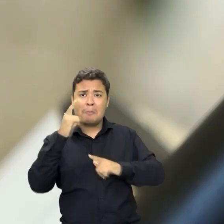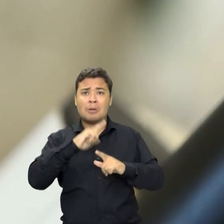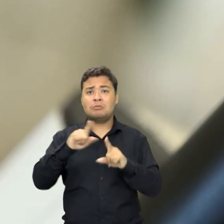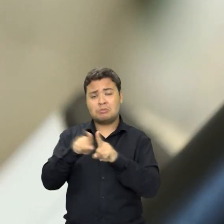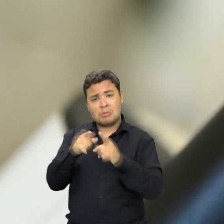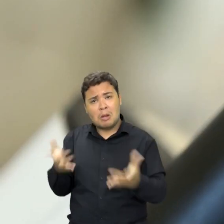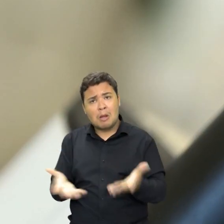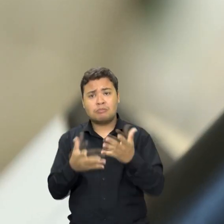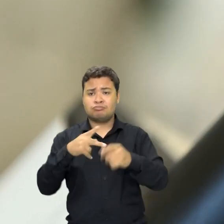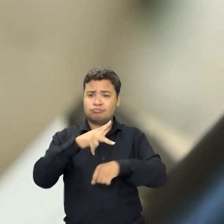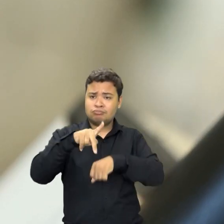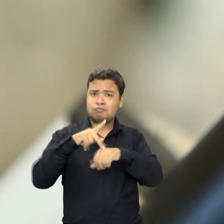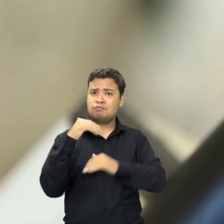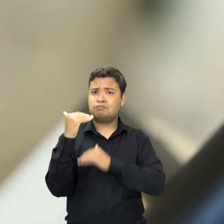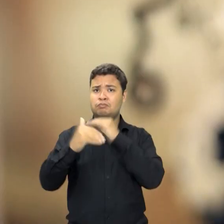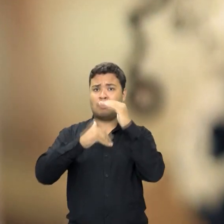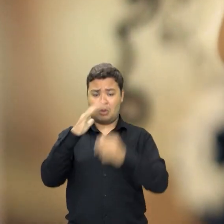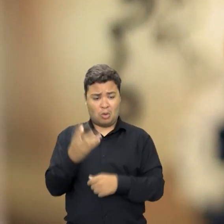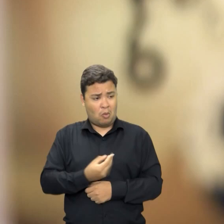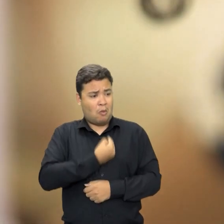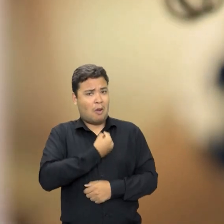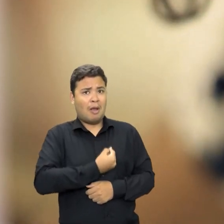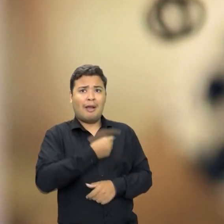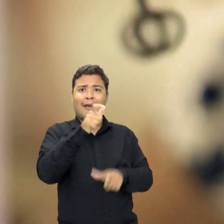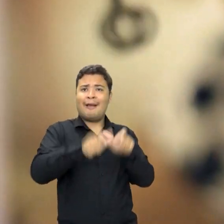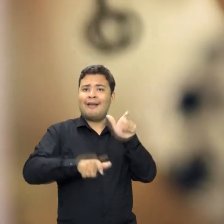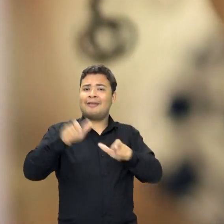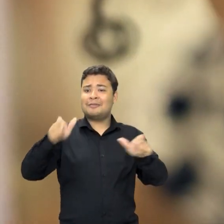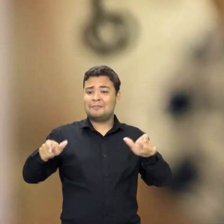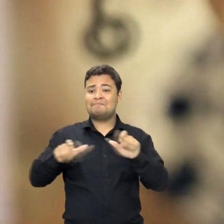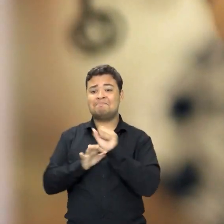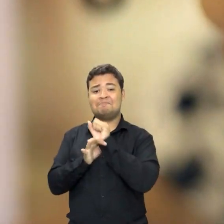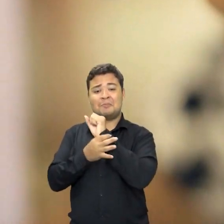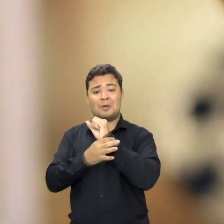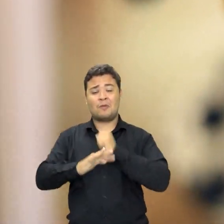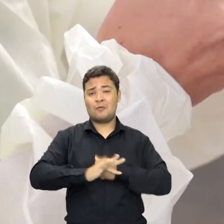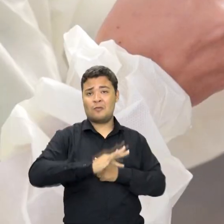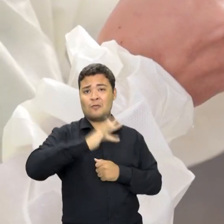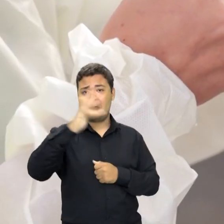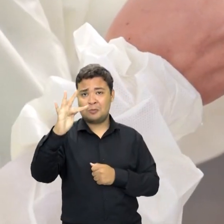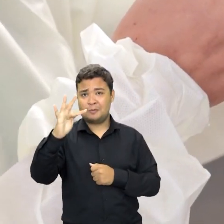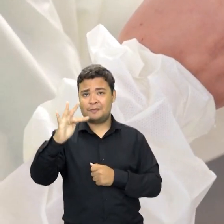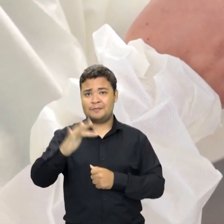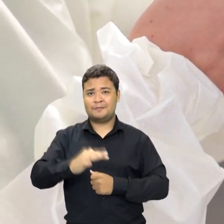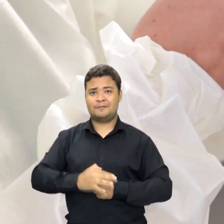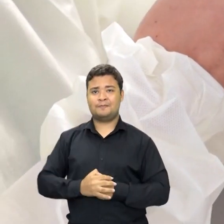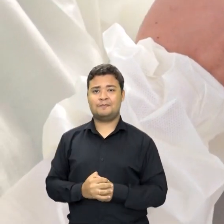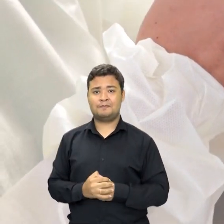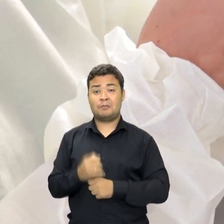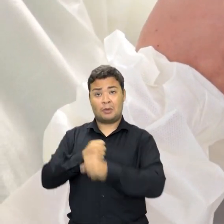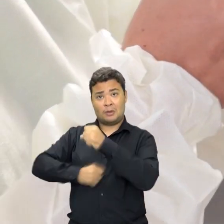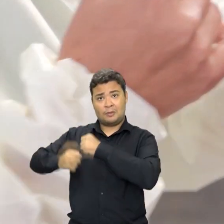soluções, promove a evolução de um país, melhora a qualidade de vida das pessoas e garante o futuro.